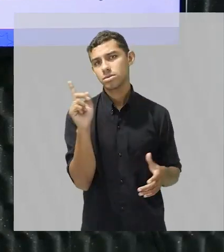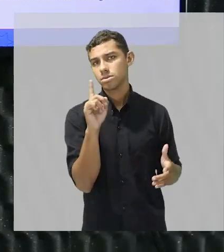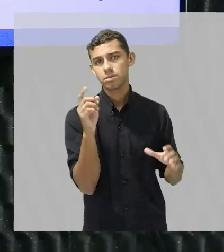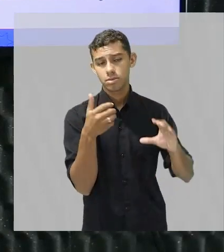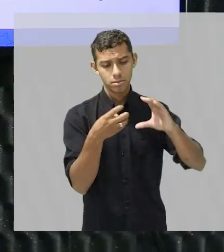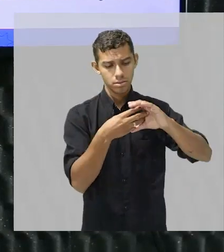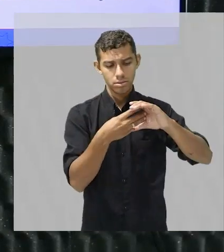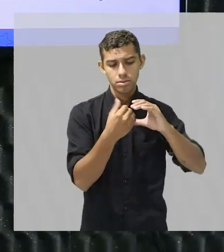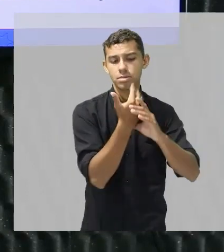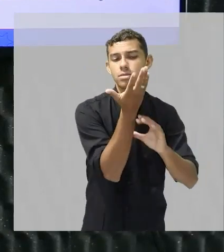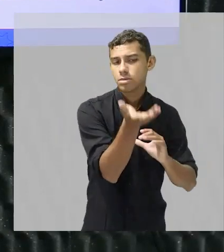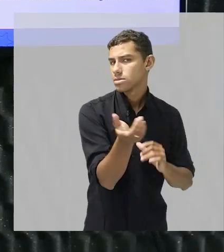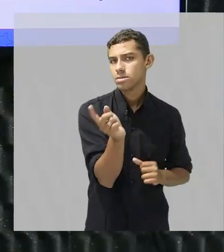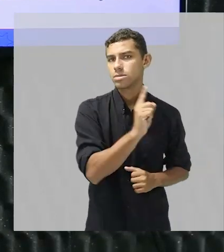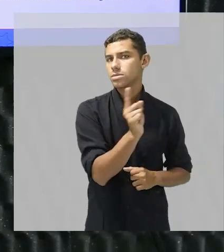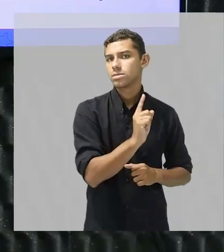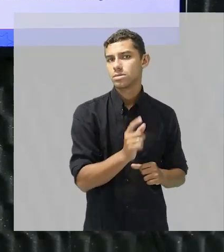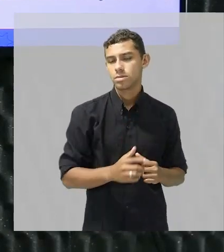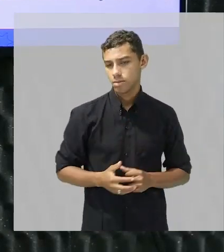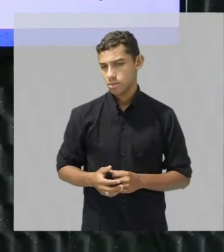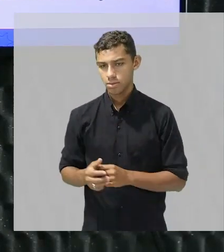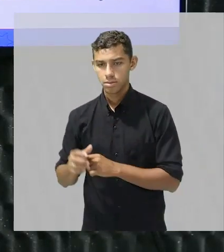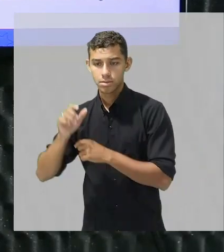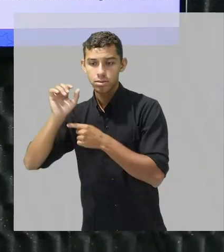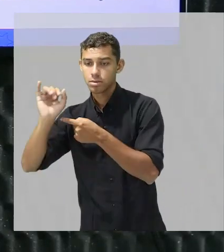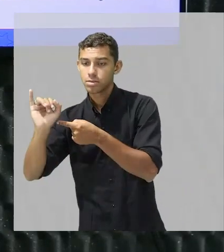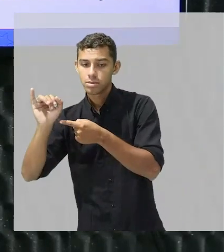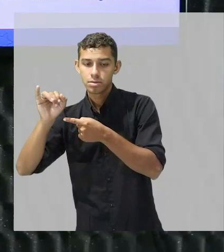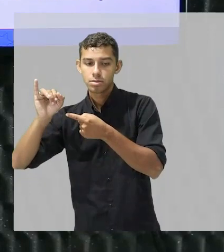Liberam substâncias que ficam fora da célula. E ele fala que